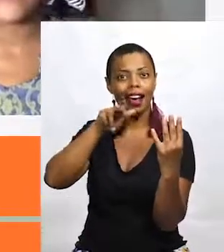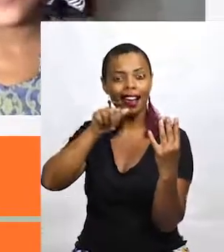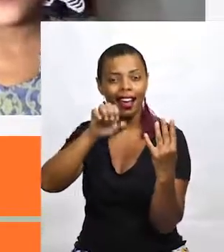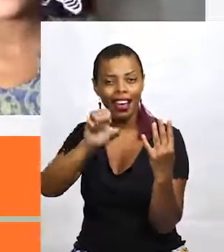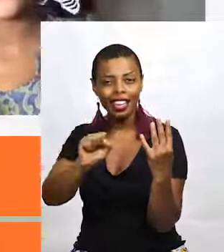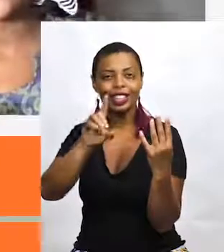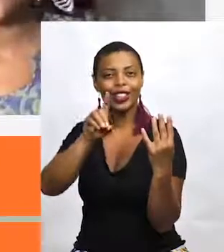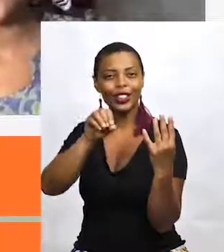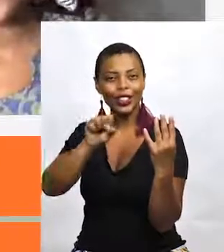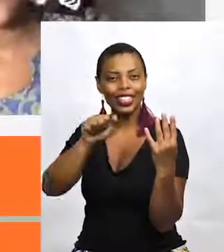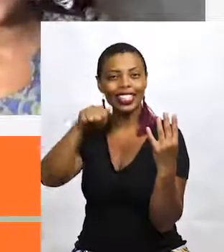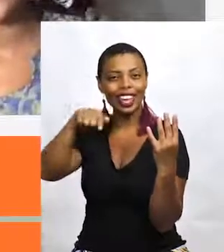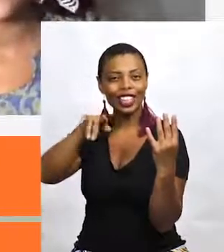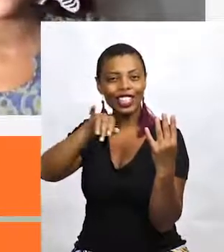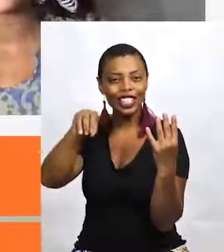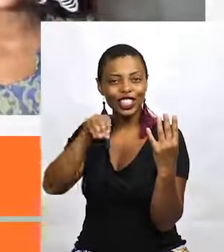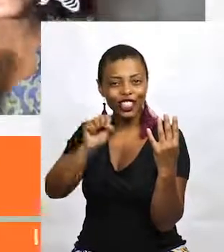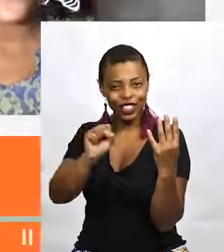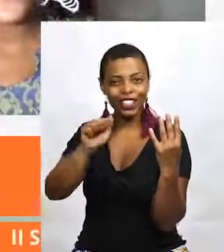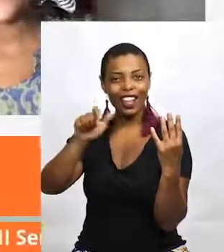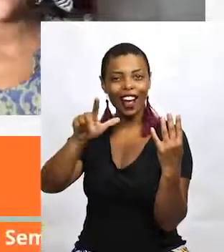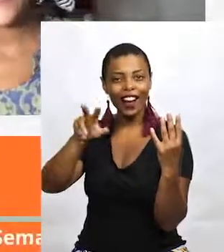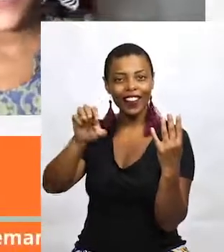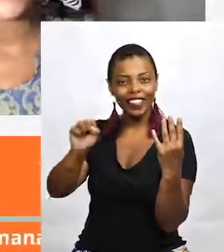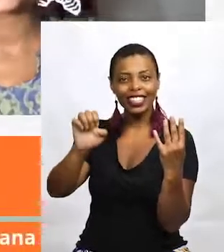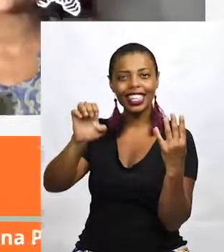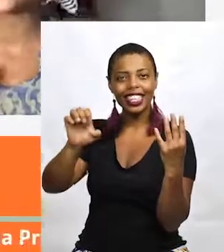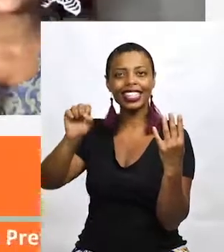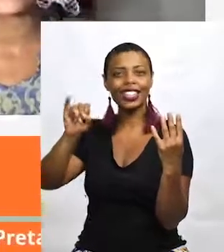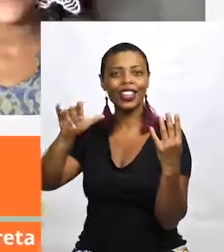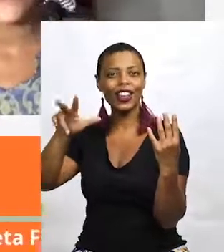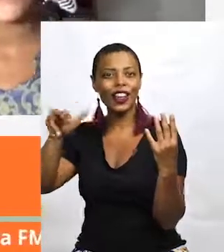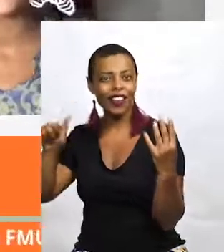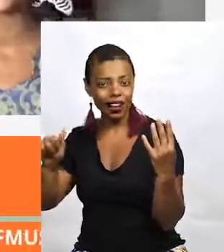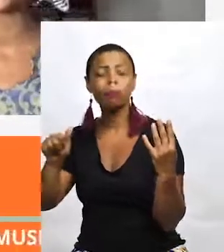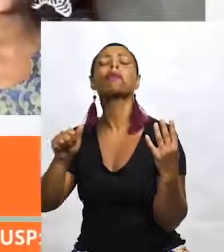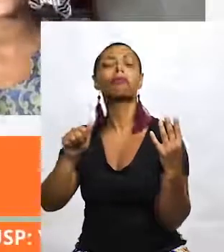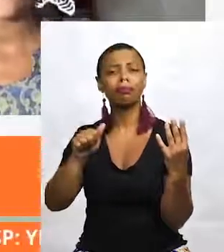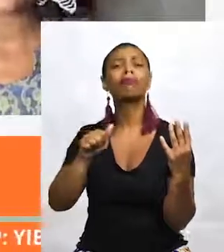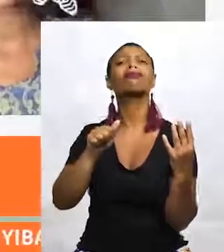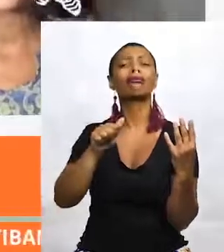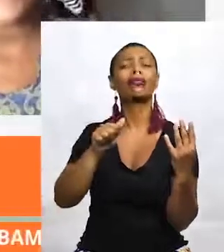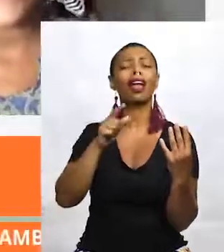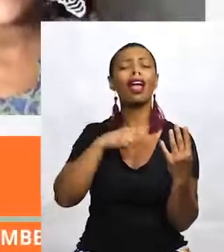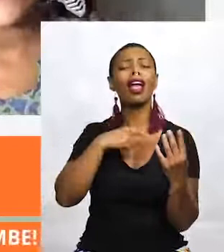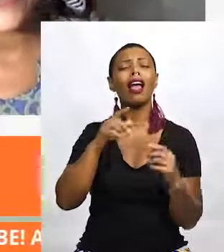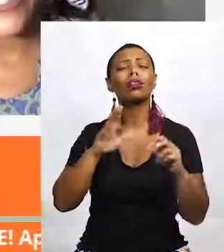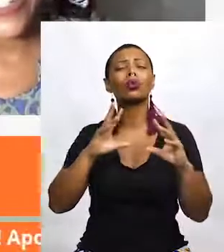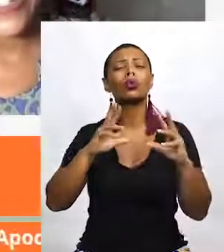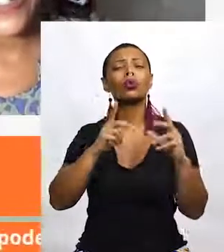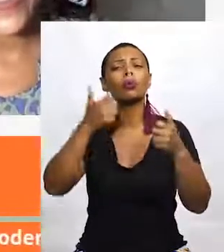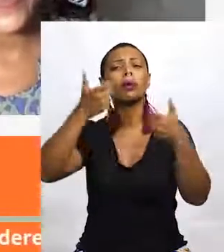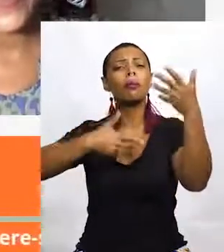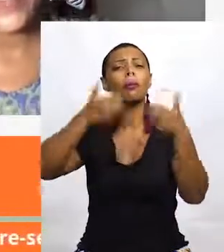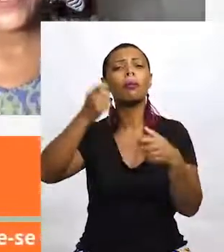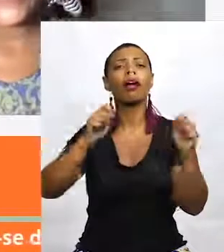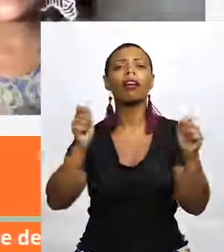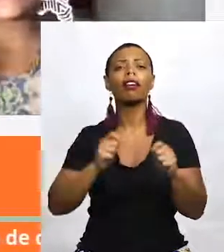Silva. Com todo orgulho nosso, irão compartilhar, nos ensinar a resistir para